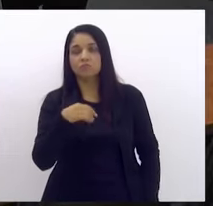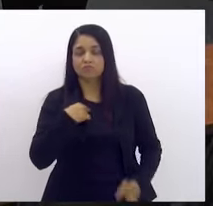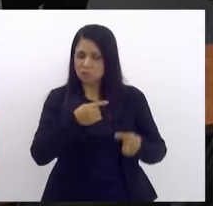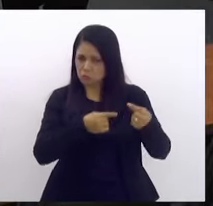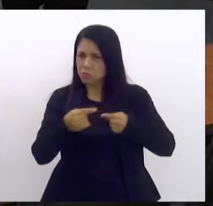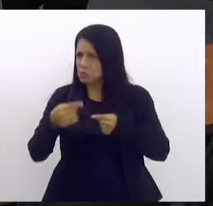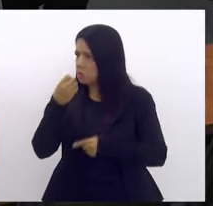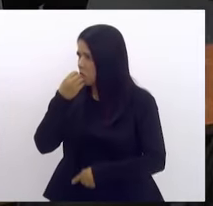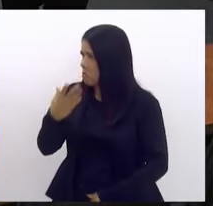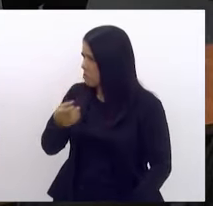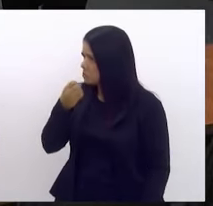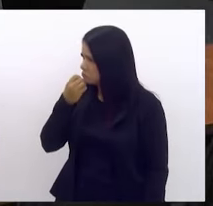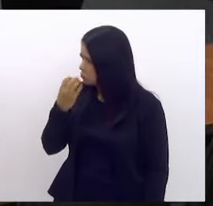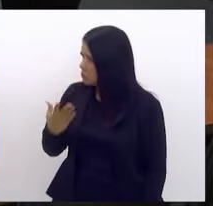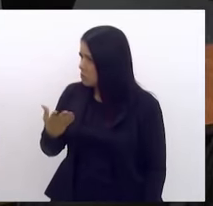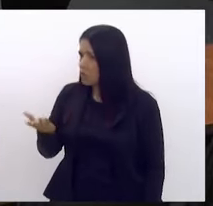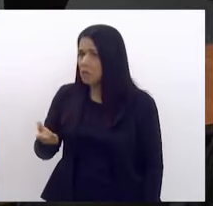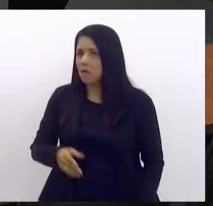a discussão é boa.